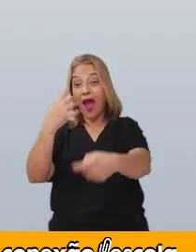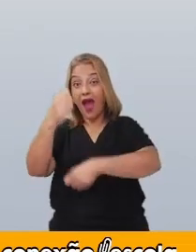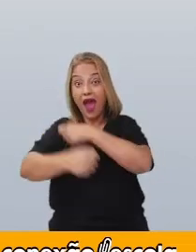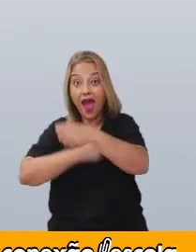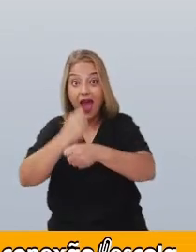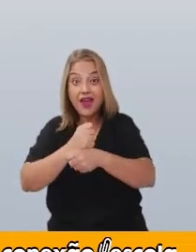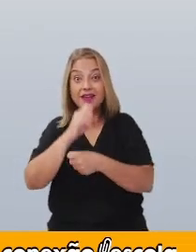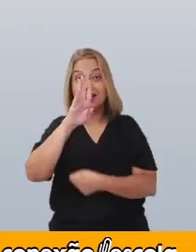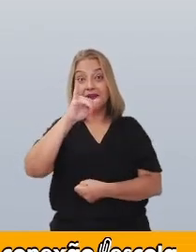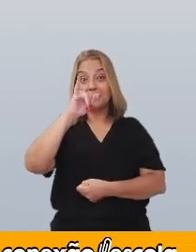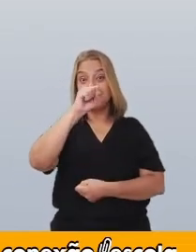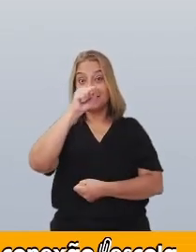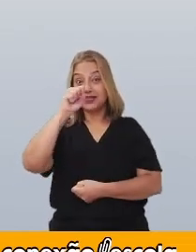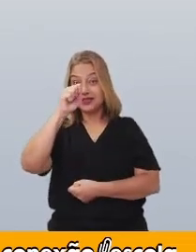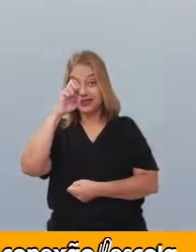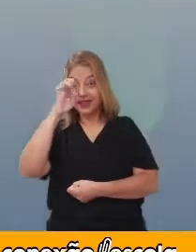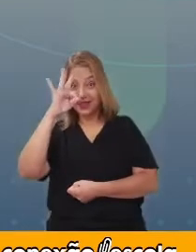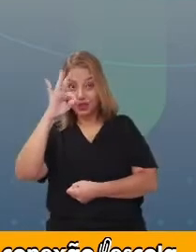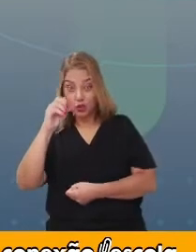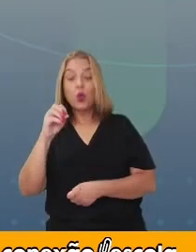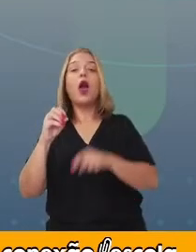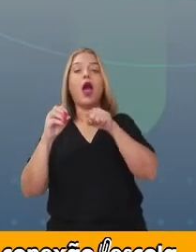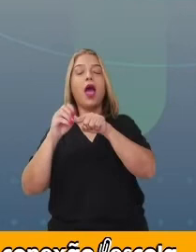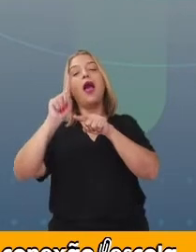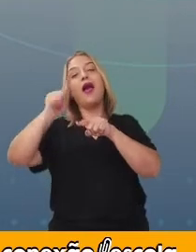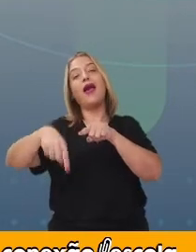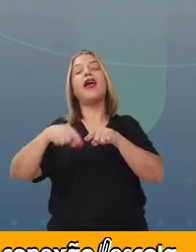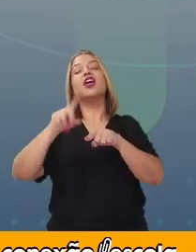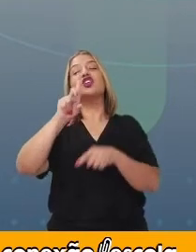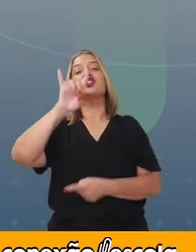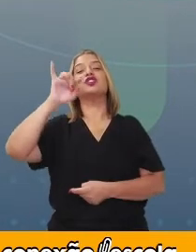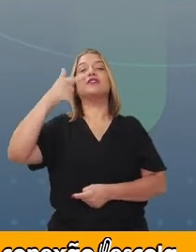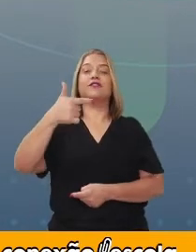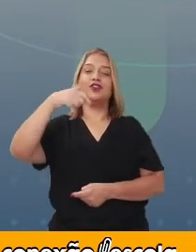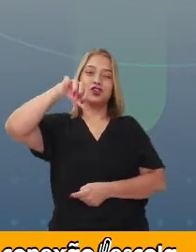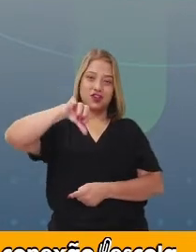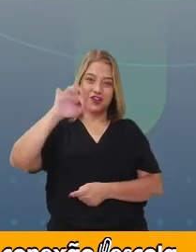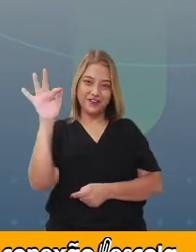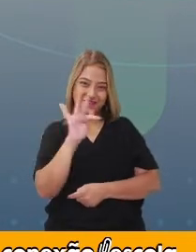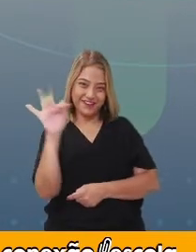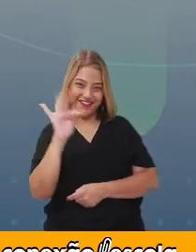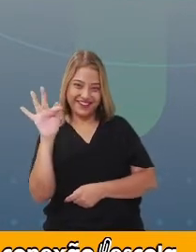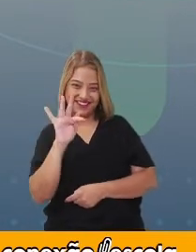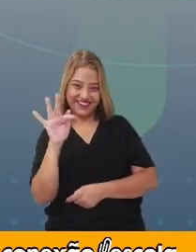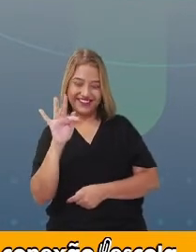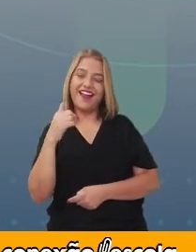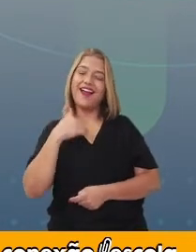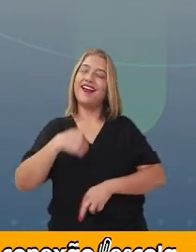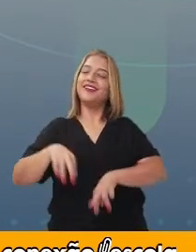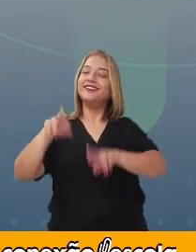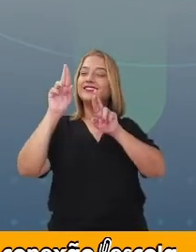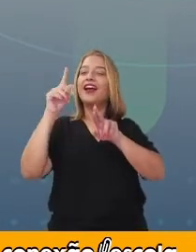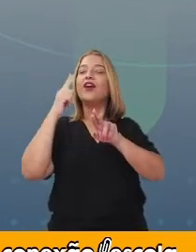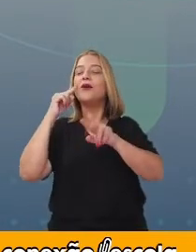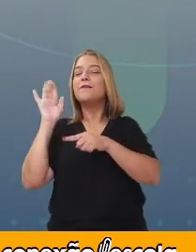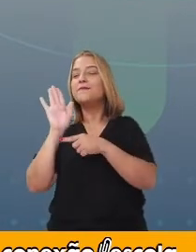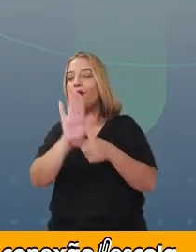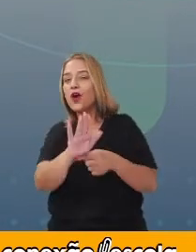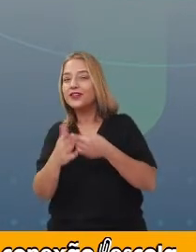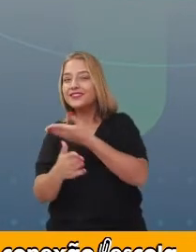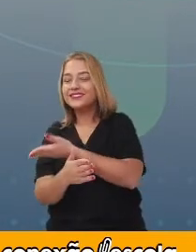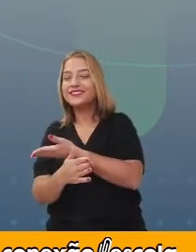bissexto, nós temos o dia 29 de fevereiro. Ah, e eu trouxe para vocês uma